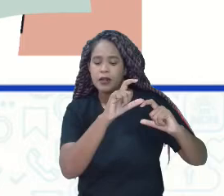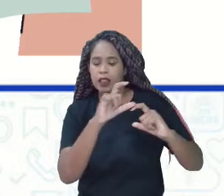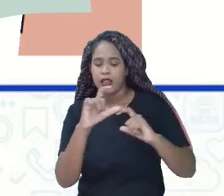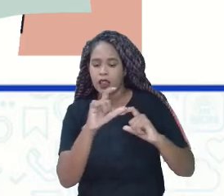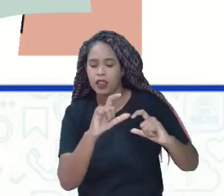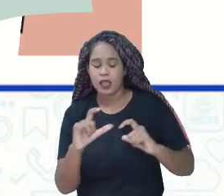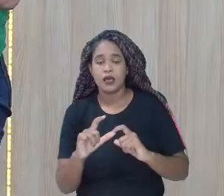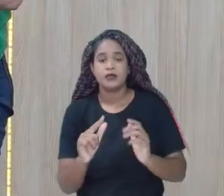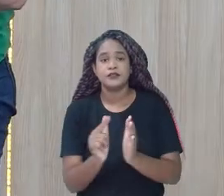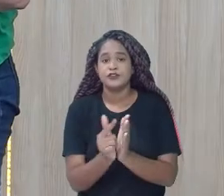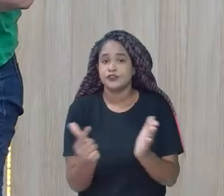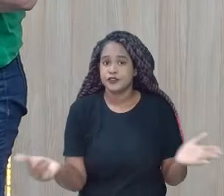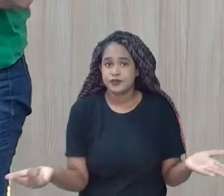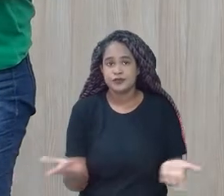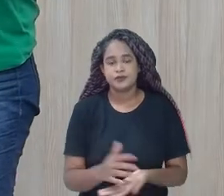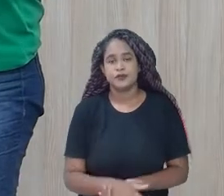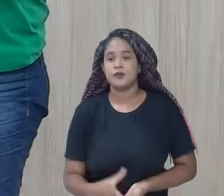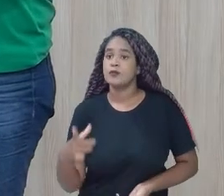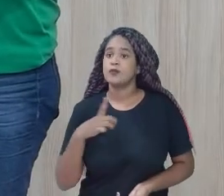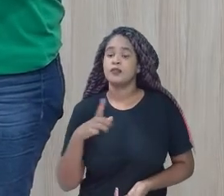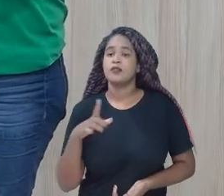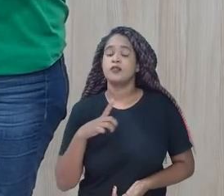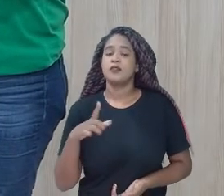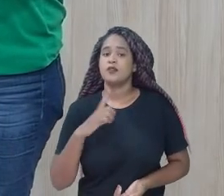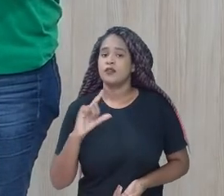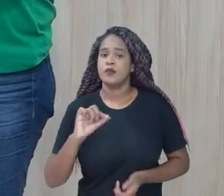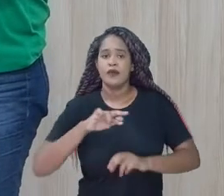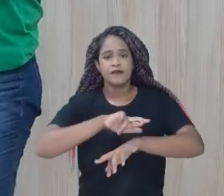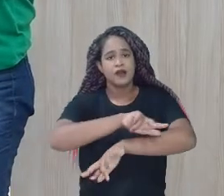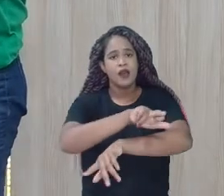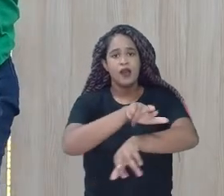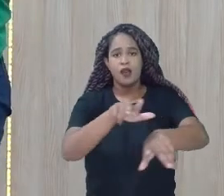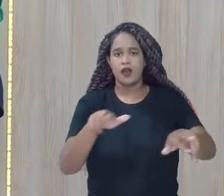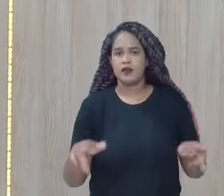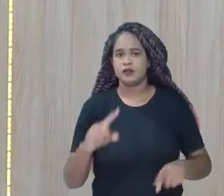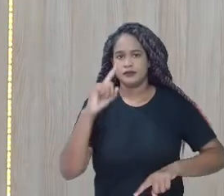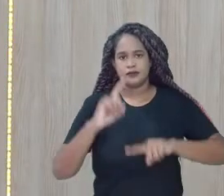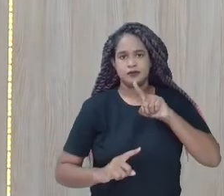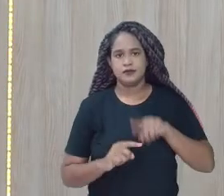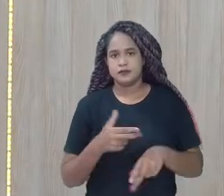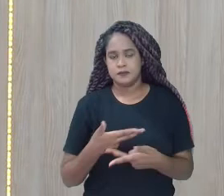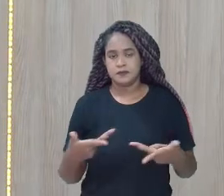revistas, jornais. Então, nós temos uma gama desse material.